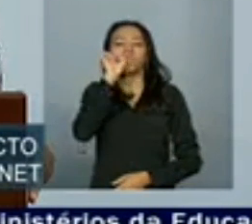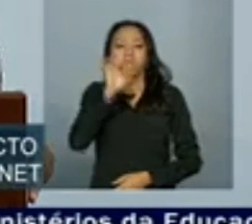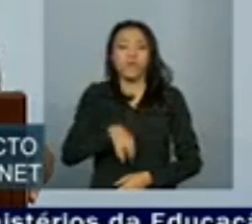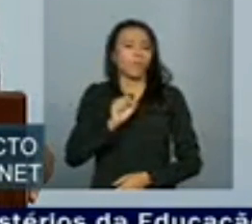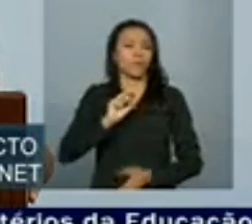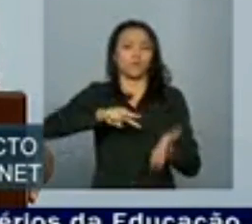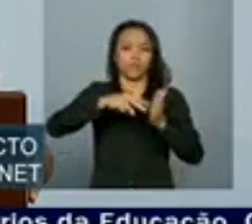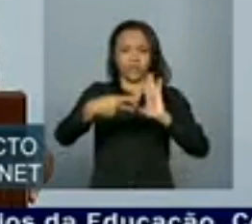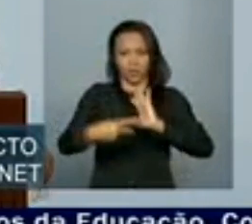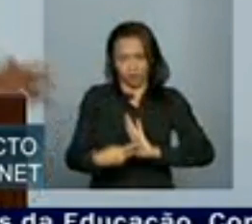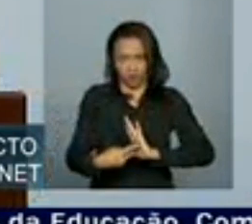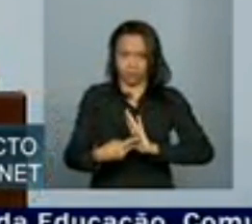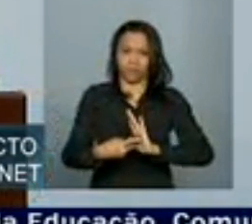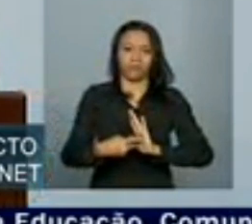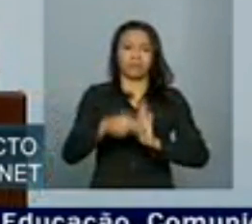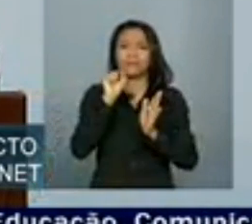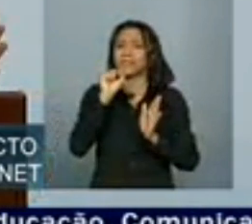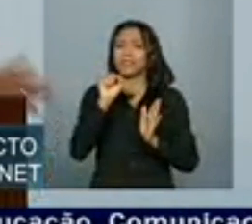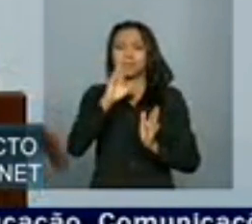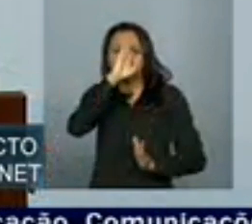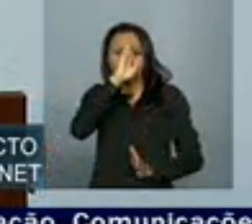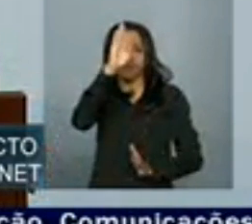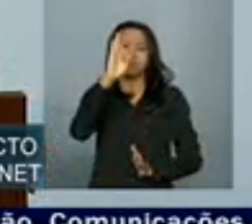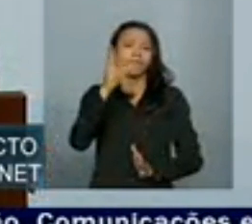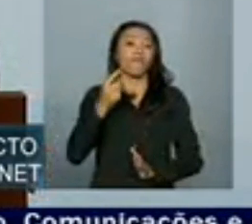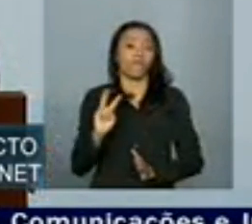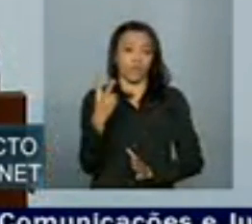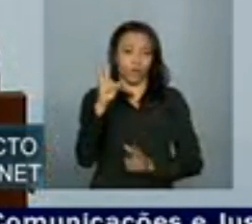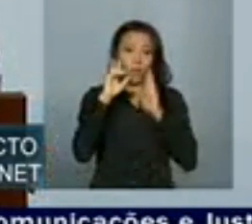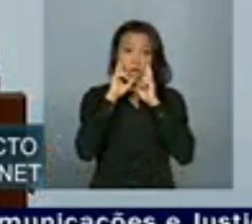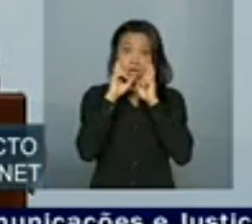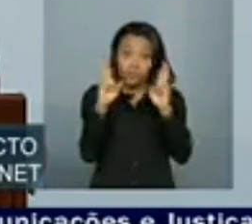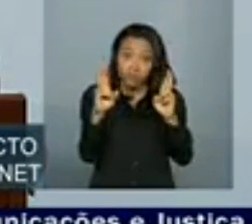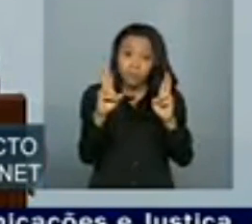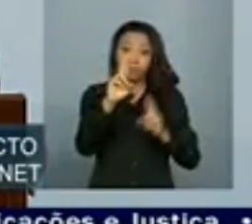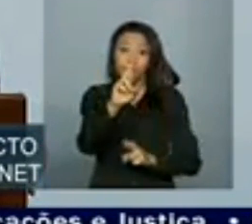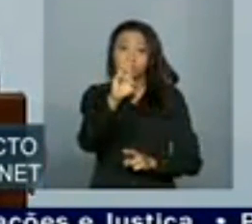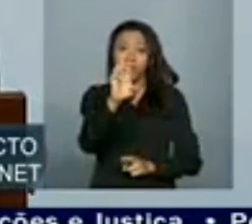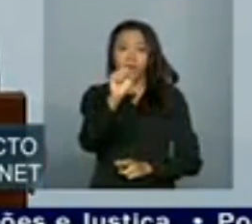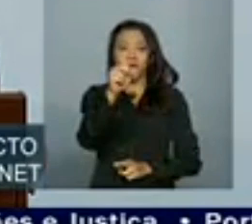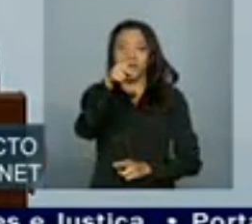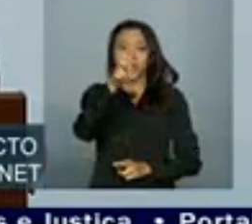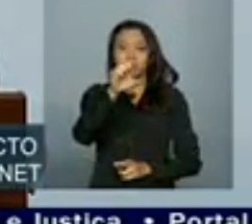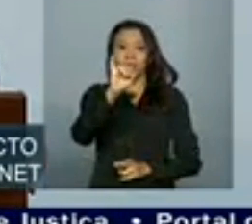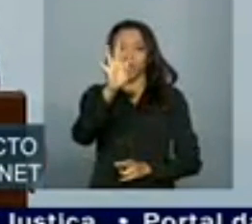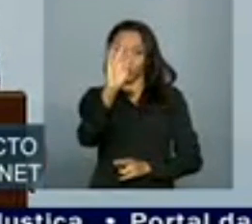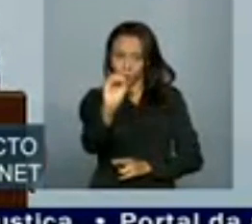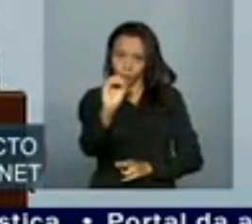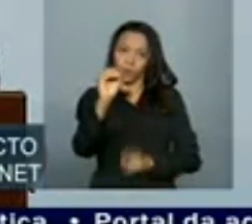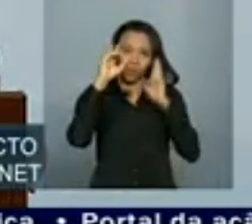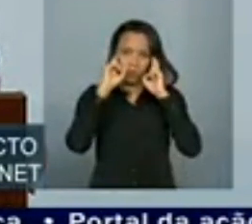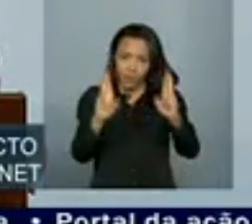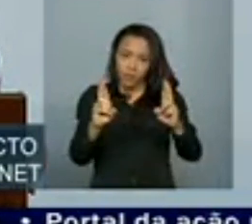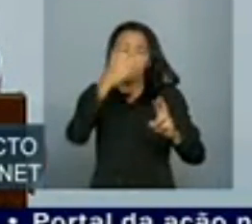significado deste princípio, deste valor. Respeito. As pessoas o prezam,